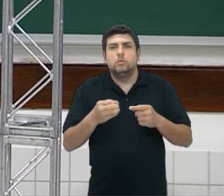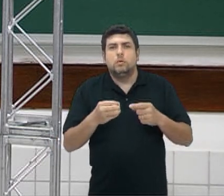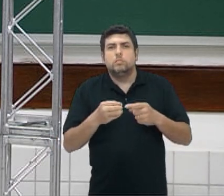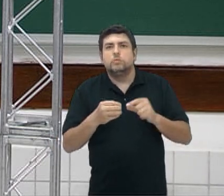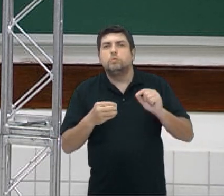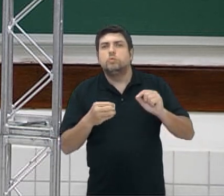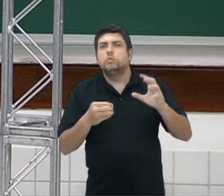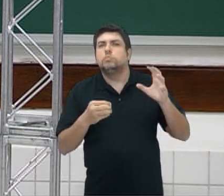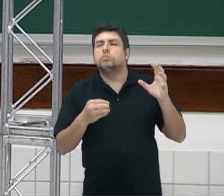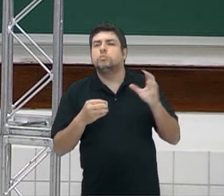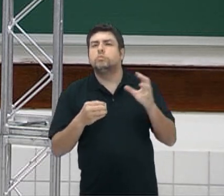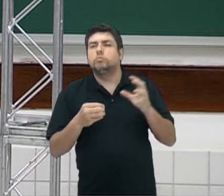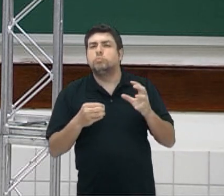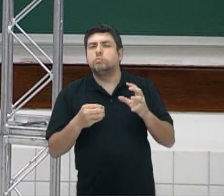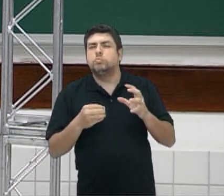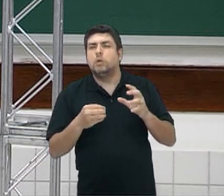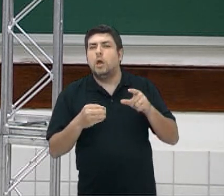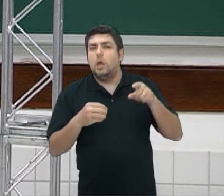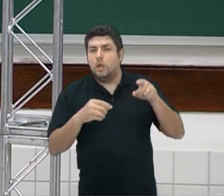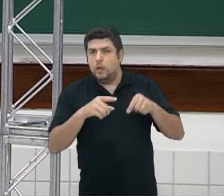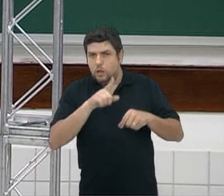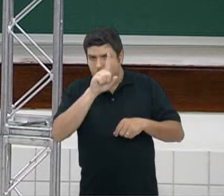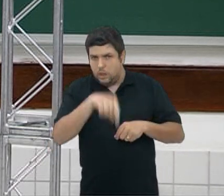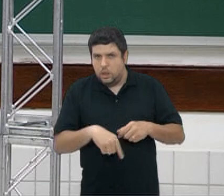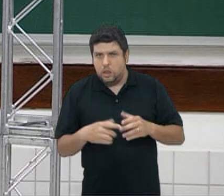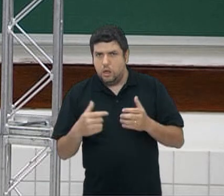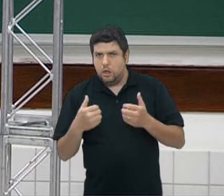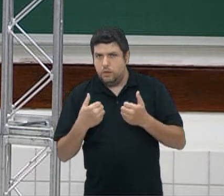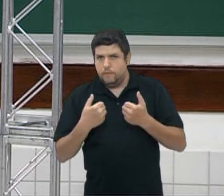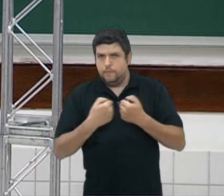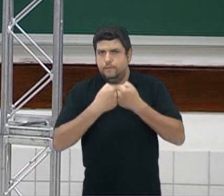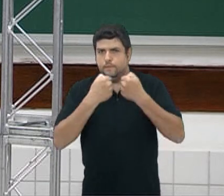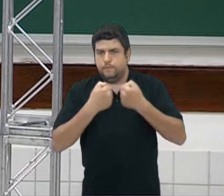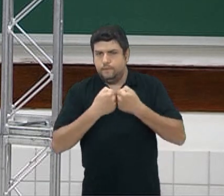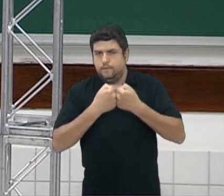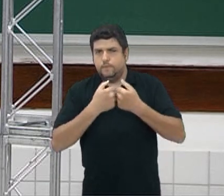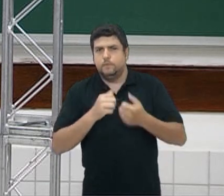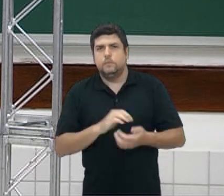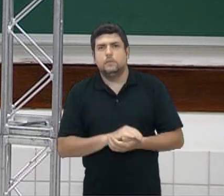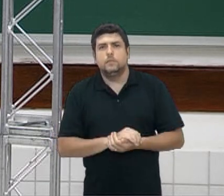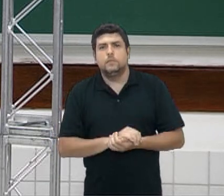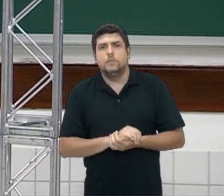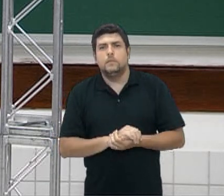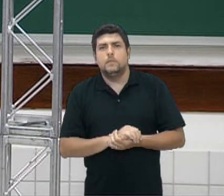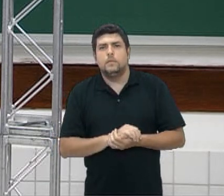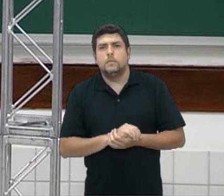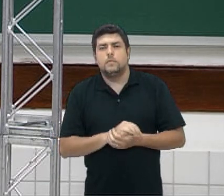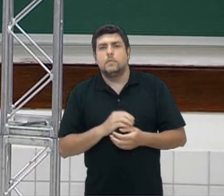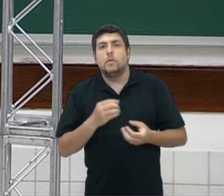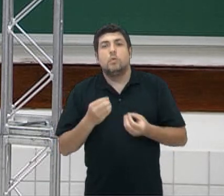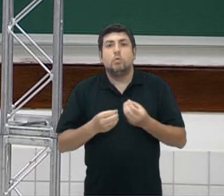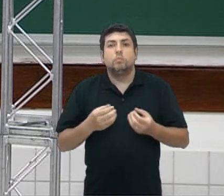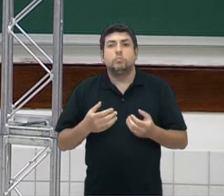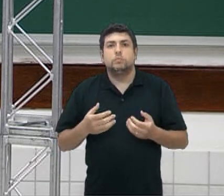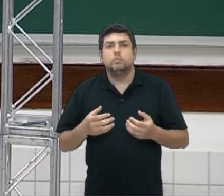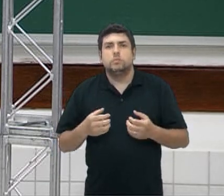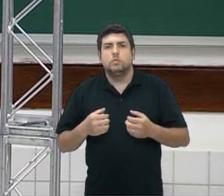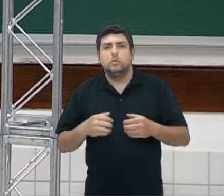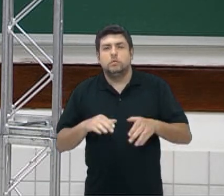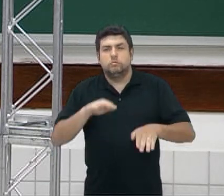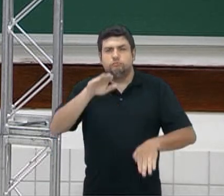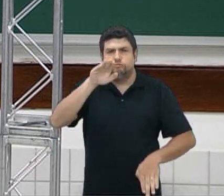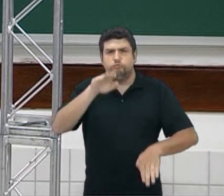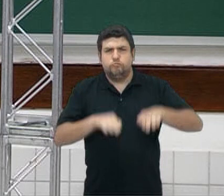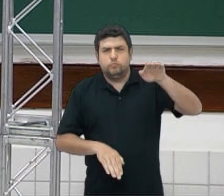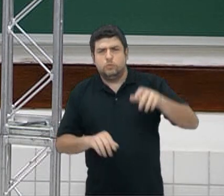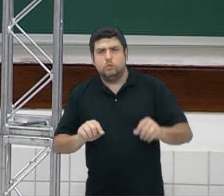certo? E para que a gente possa fazer com que ele, entre aspas, aumente ou diminui, a gente vai perceber